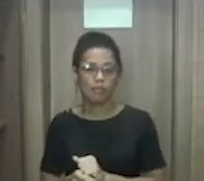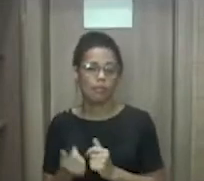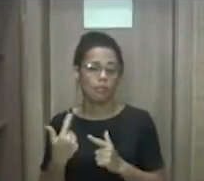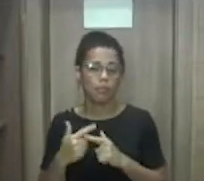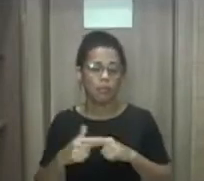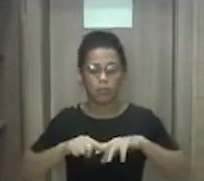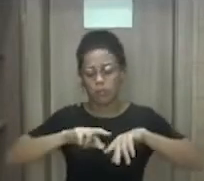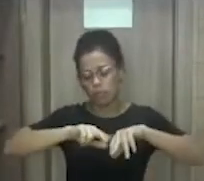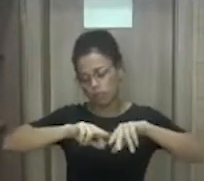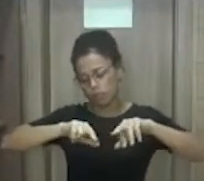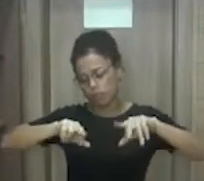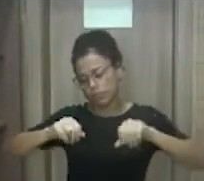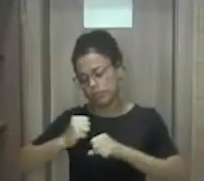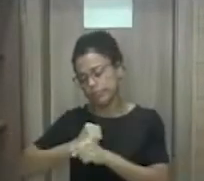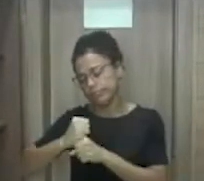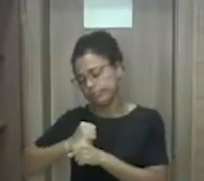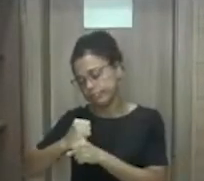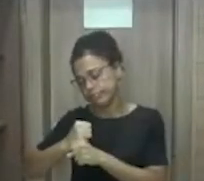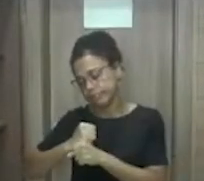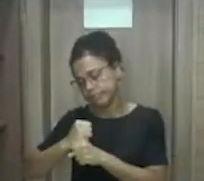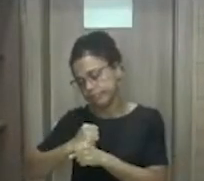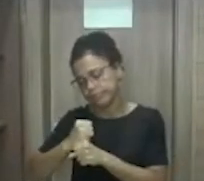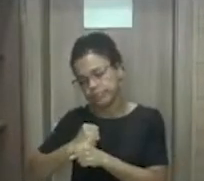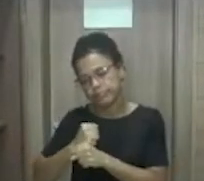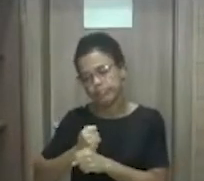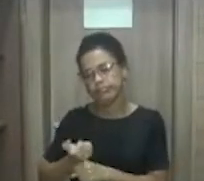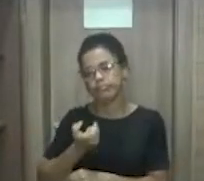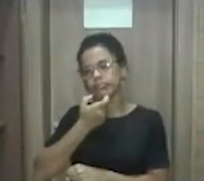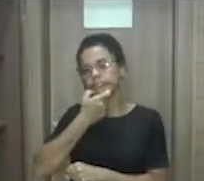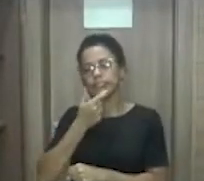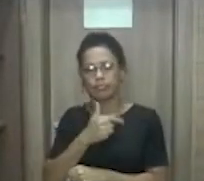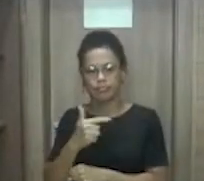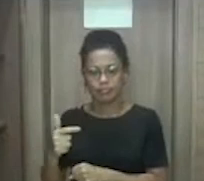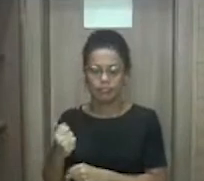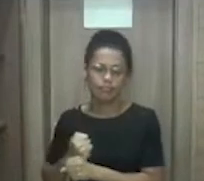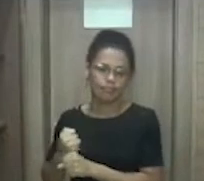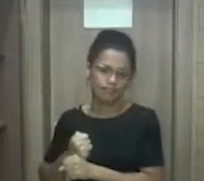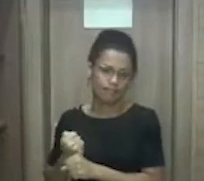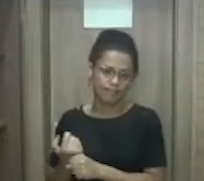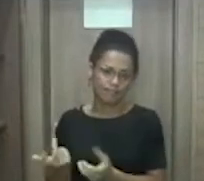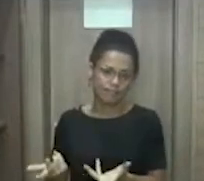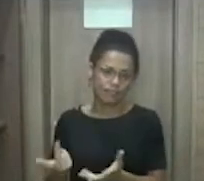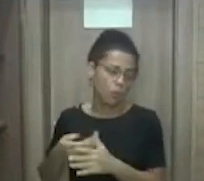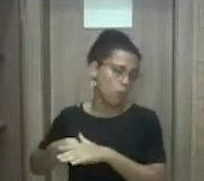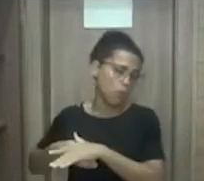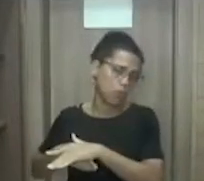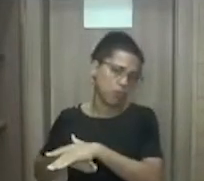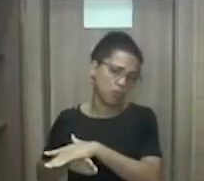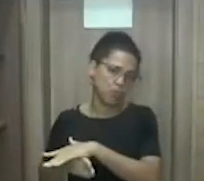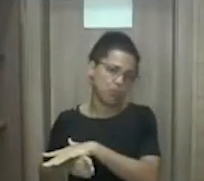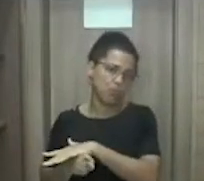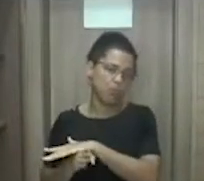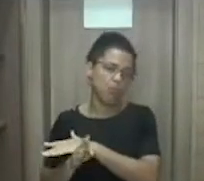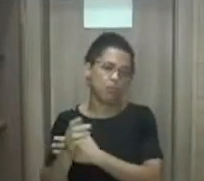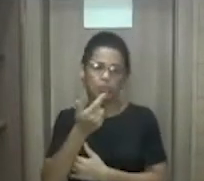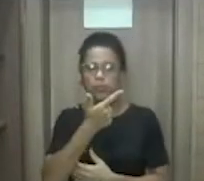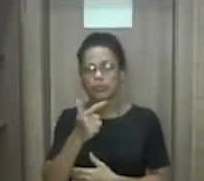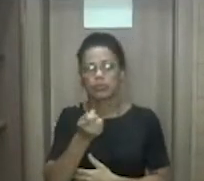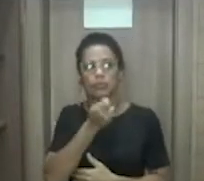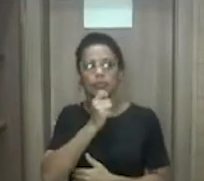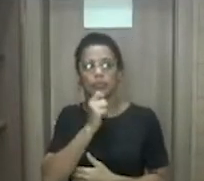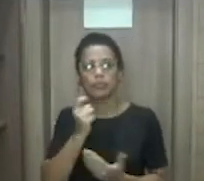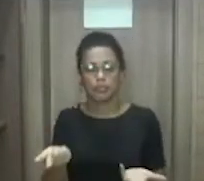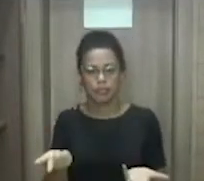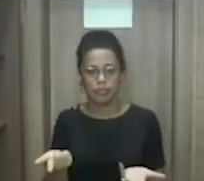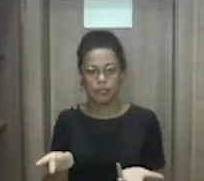diversos anos, assim, além da autoimagem, da imagem que ele dá para o outro sujeito, né? Mas ele já passou tanto tempo sem a prótese, sem